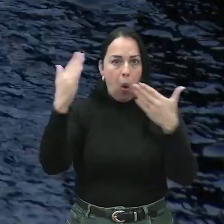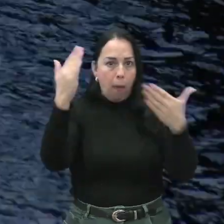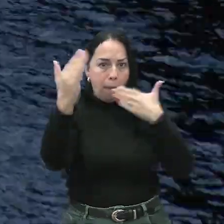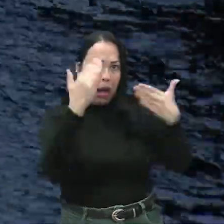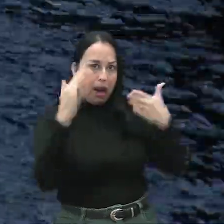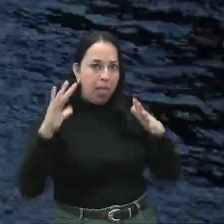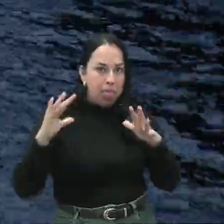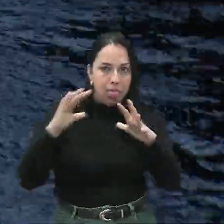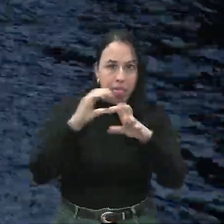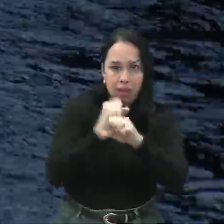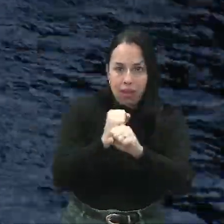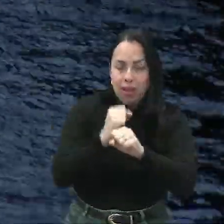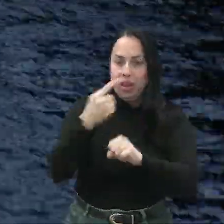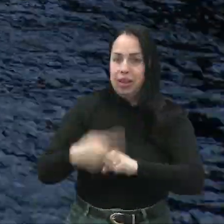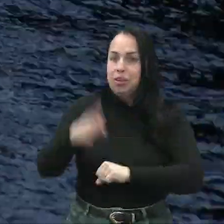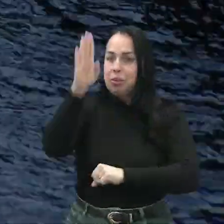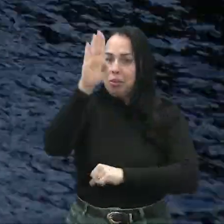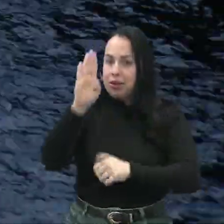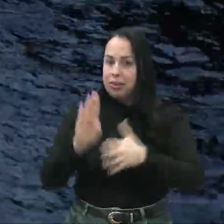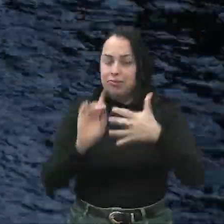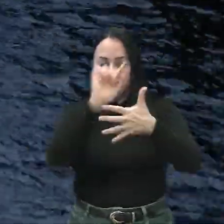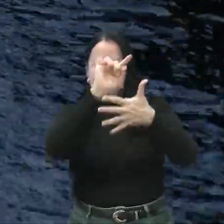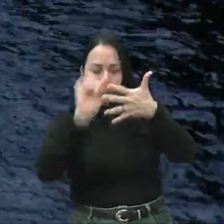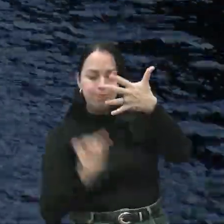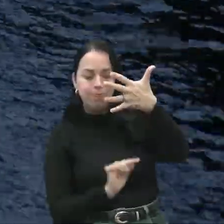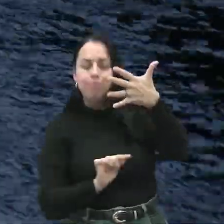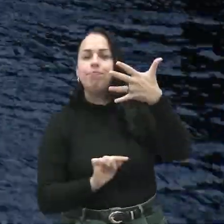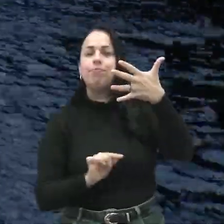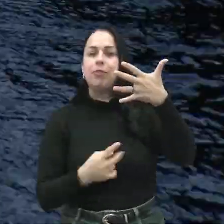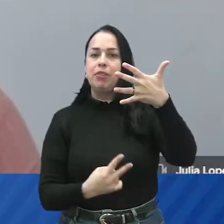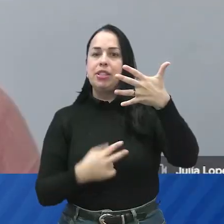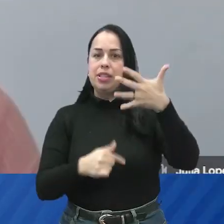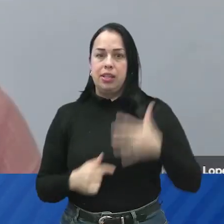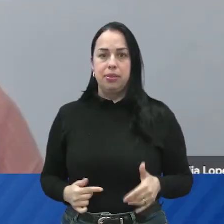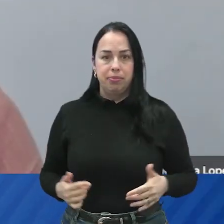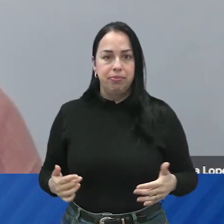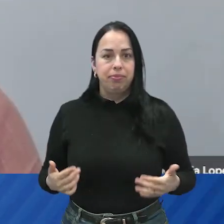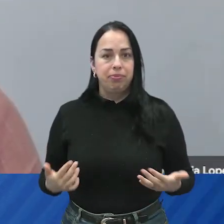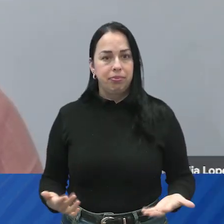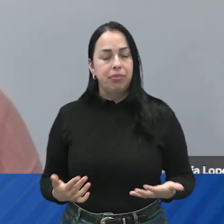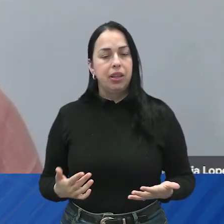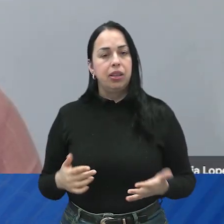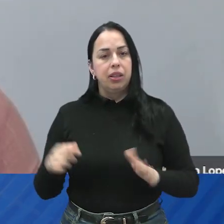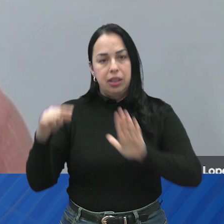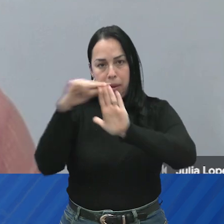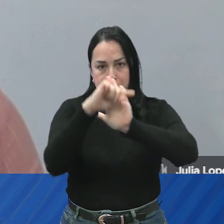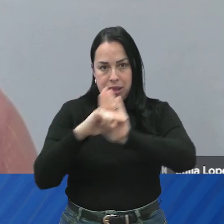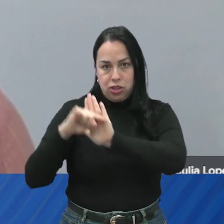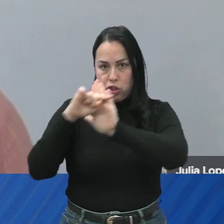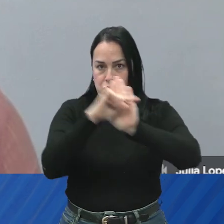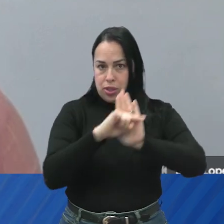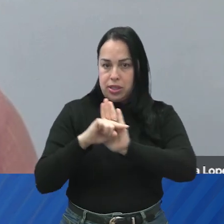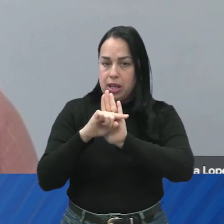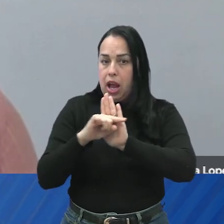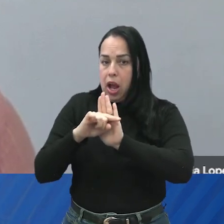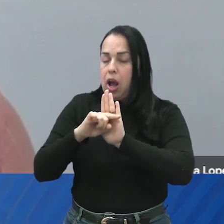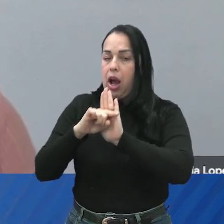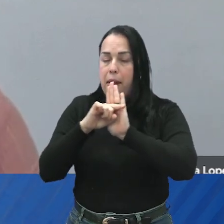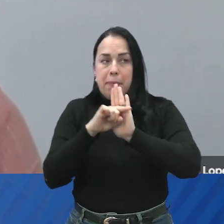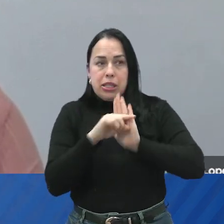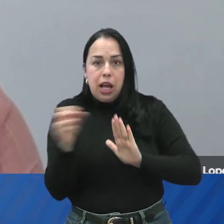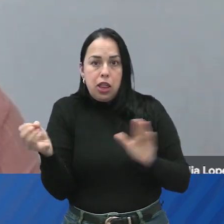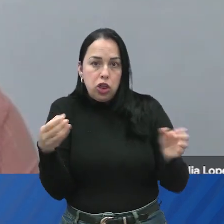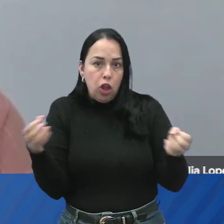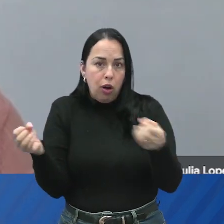cidades mais populosas do Brasil deu luz a essa questão. Os dados do Cinesa que a gente utiliza para esse ranking são os